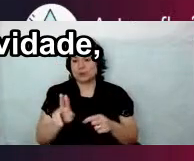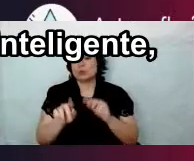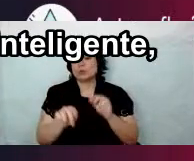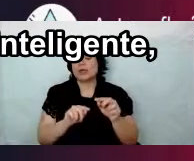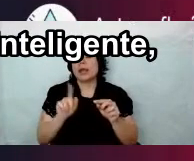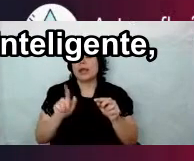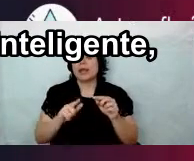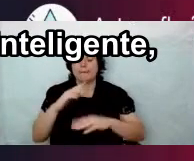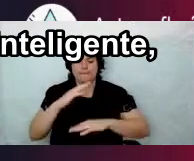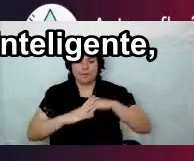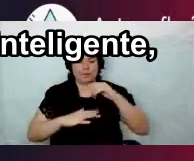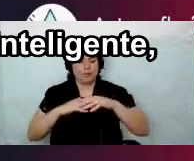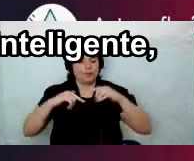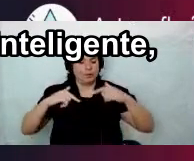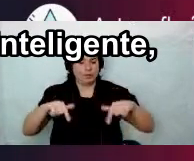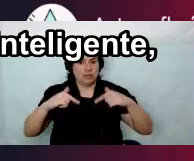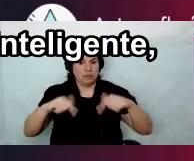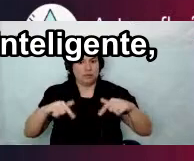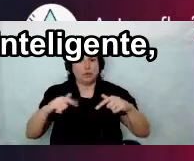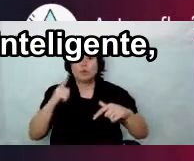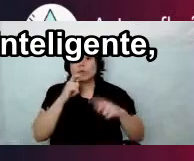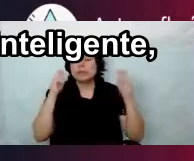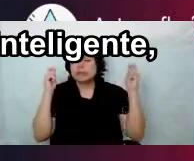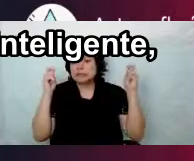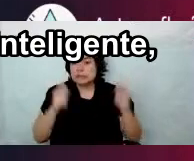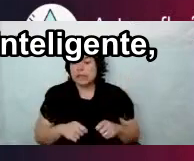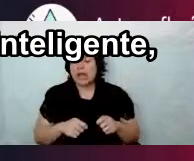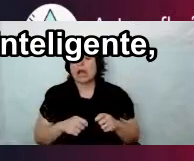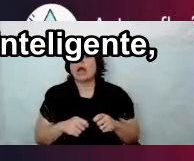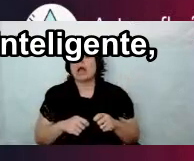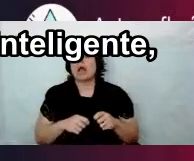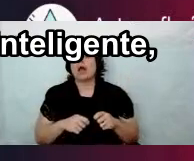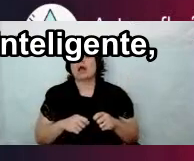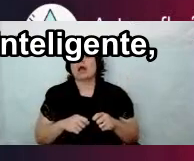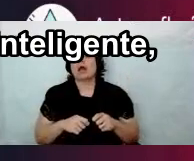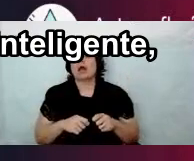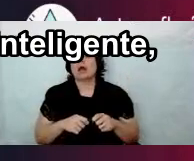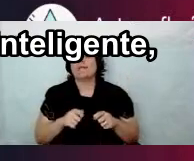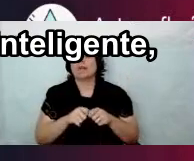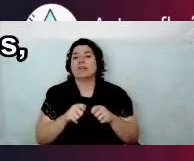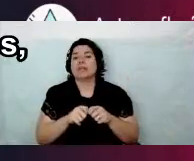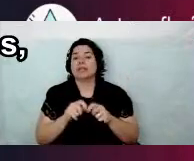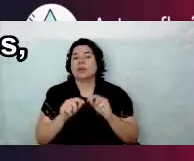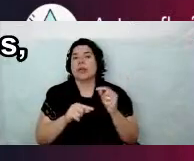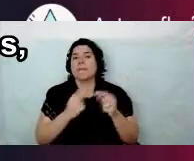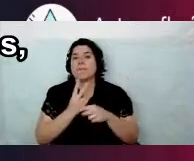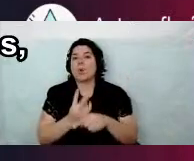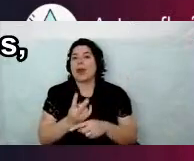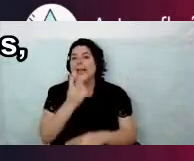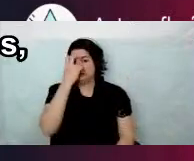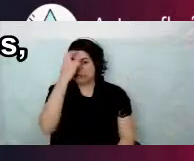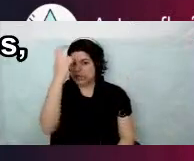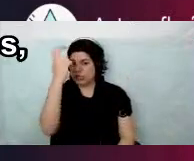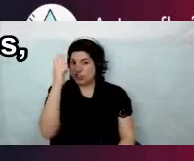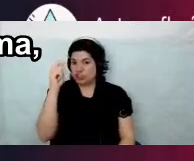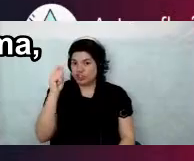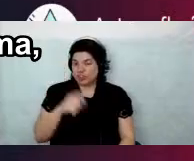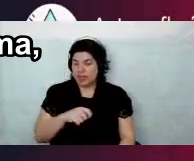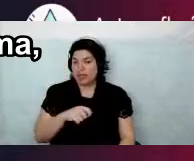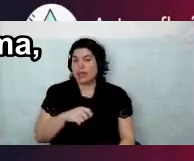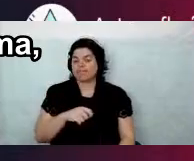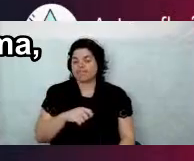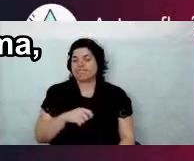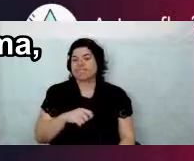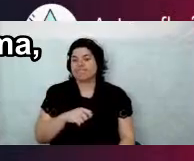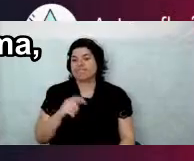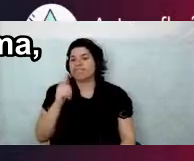produtividade, a gente conseguir fazer uma busca inteligente, desambiguação de questões, que